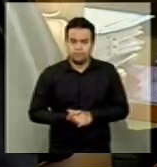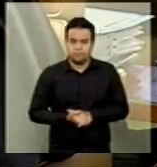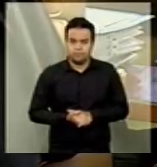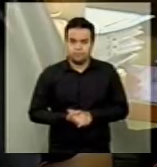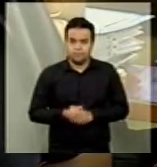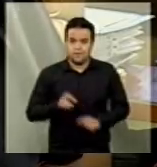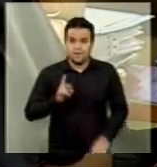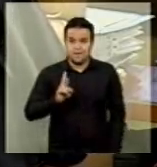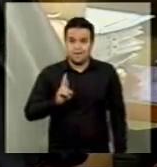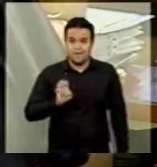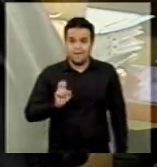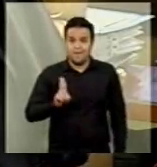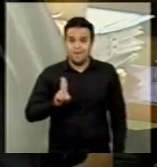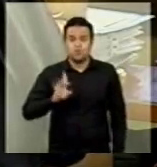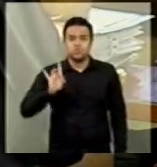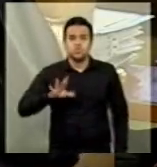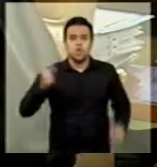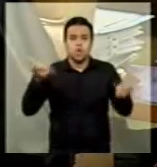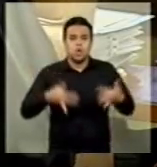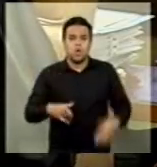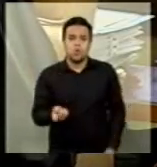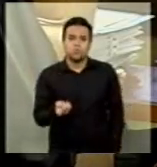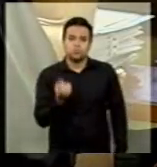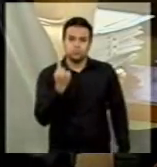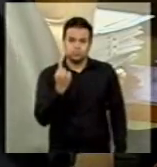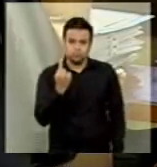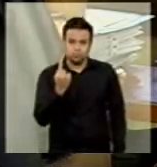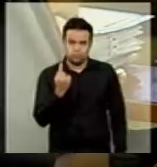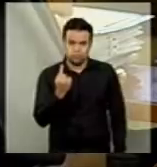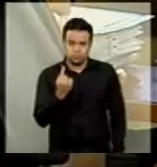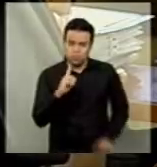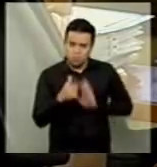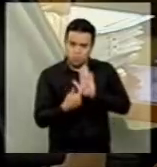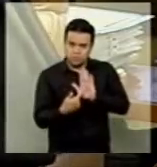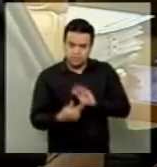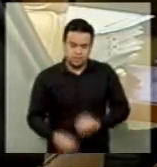réus, eu vou mencionar uma por uma. E qual a fase que está?